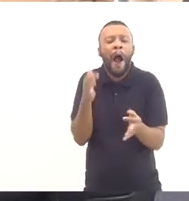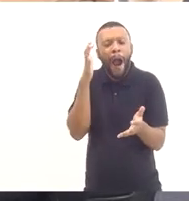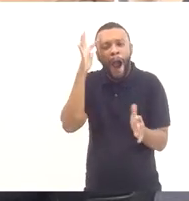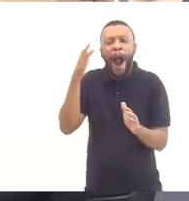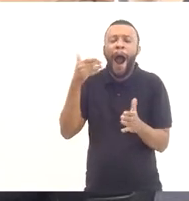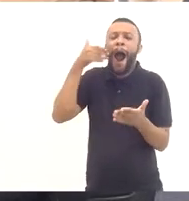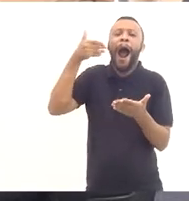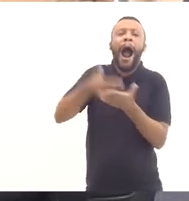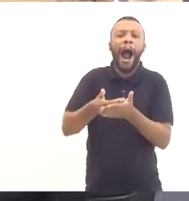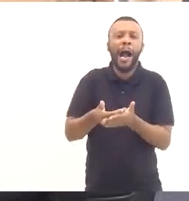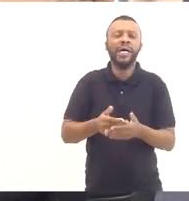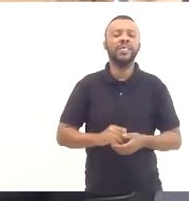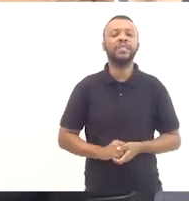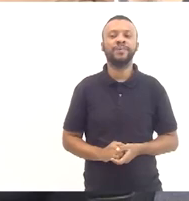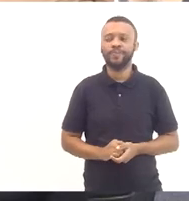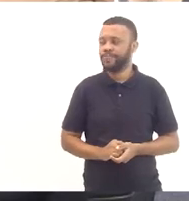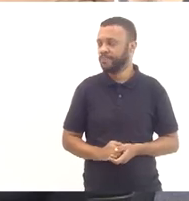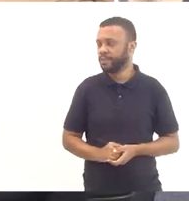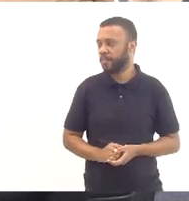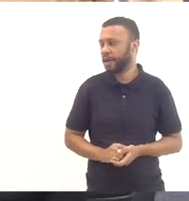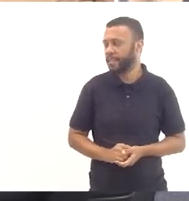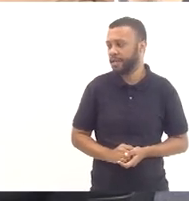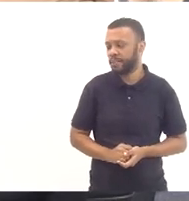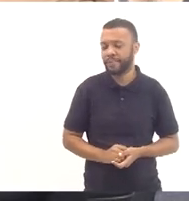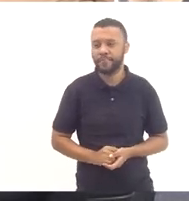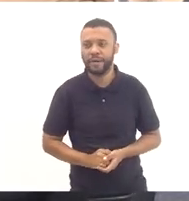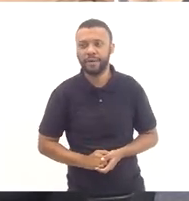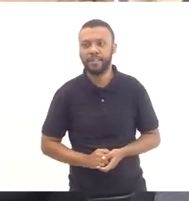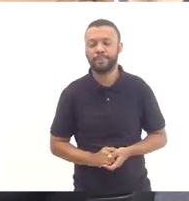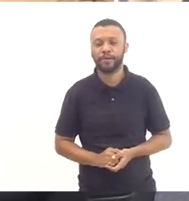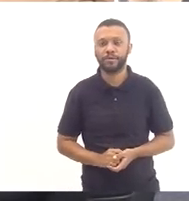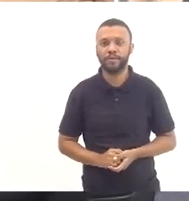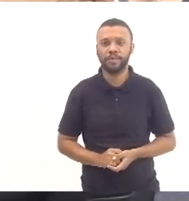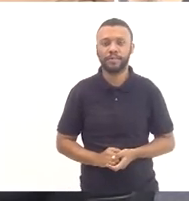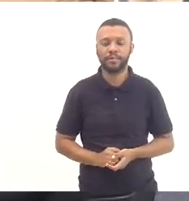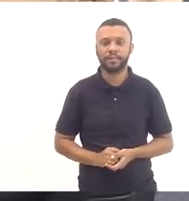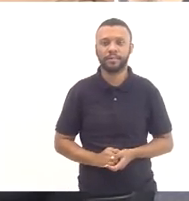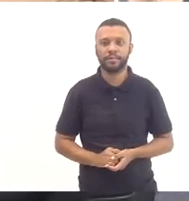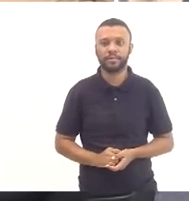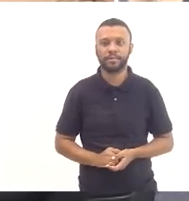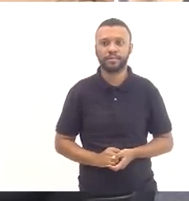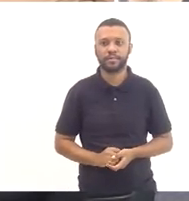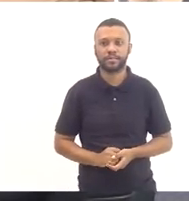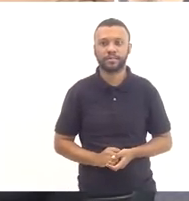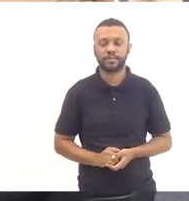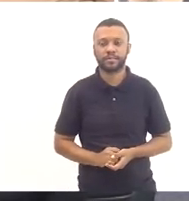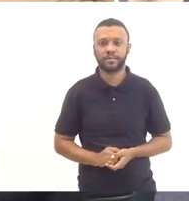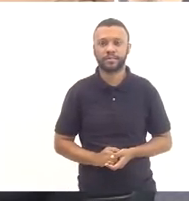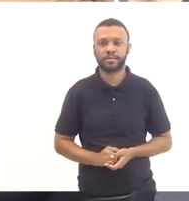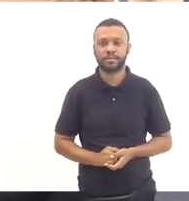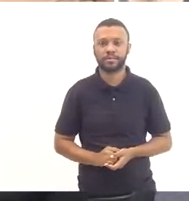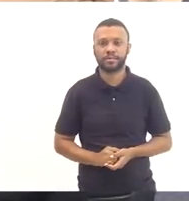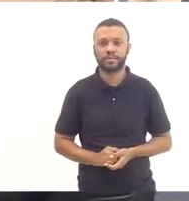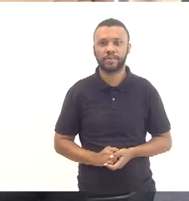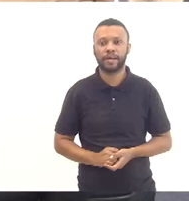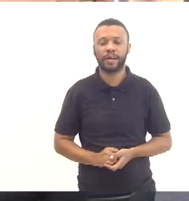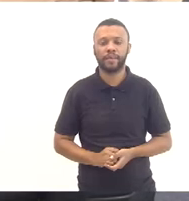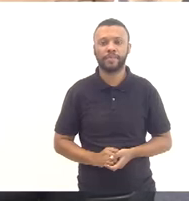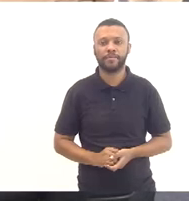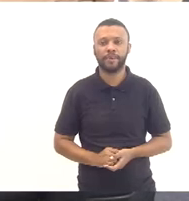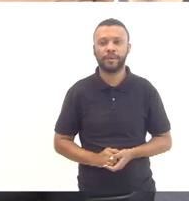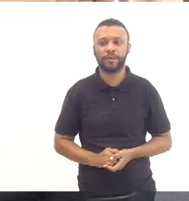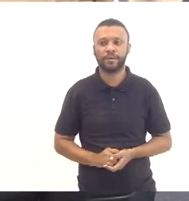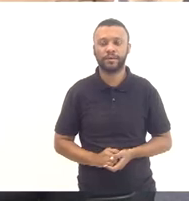eu fui lá no tá pensando que eu fosse Resolver na hora né não consegui resolver na hora então eu já tive muito problema companhia aérea EA processar companhia aérea também já ganhei